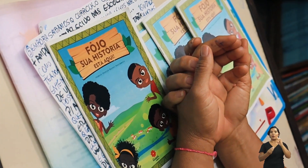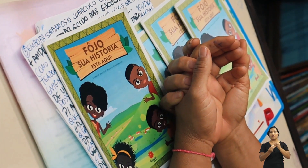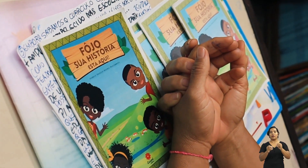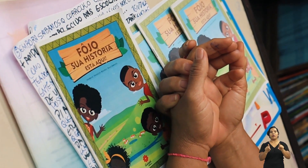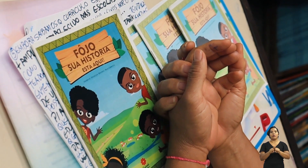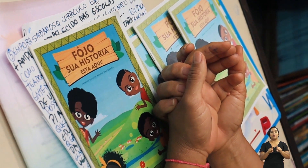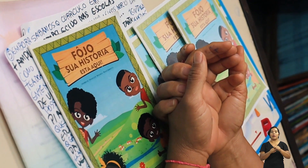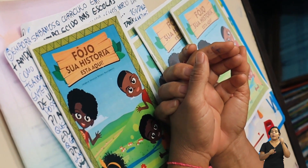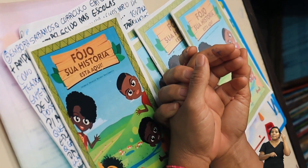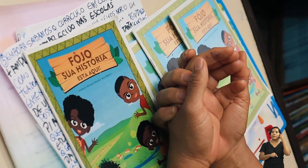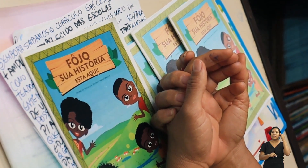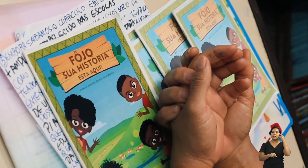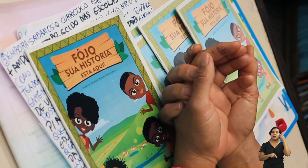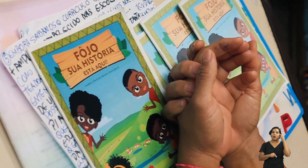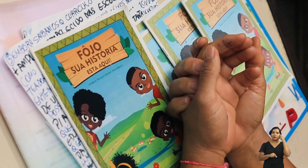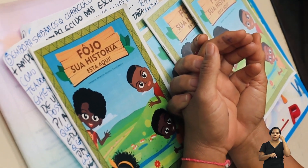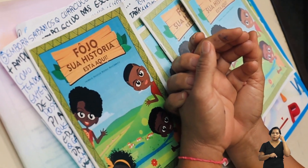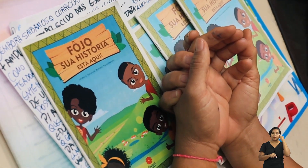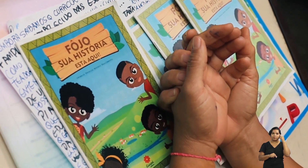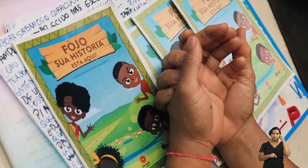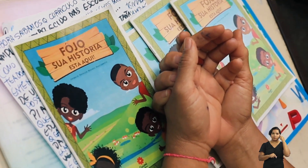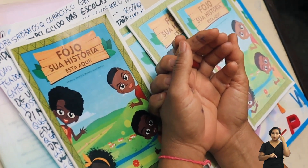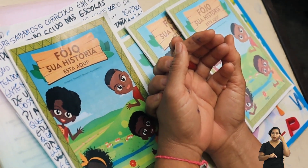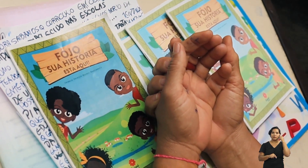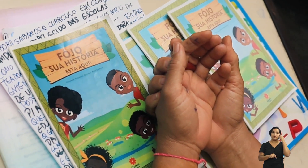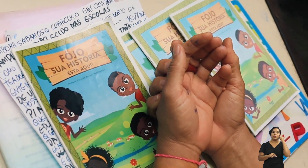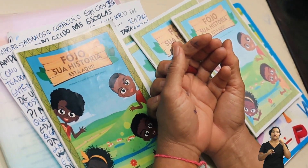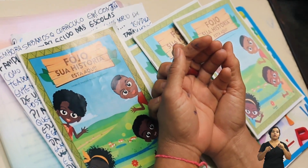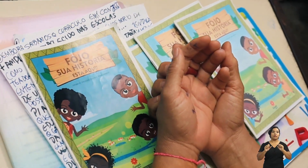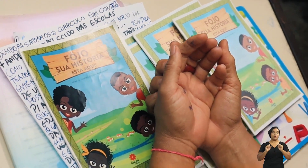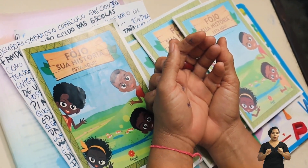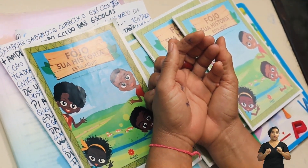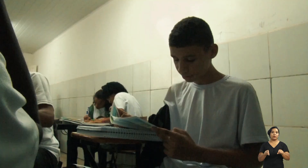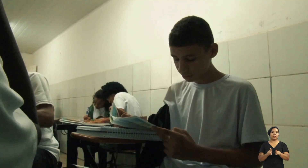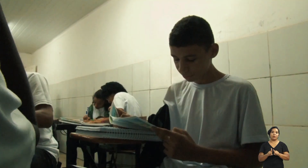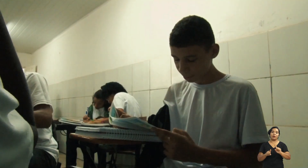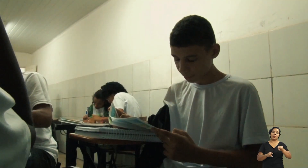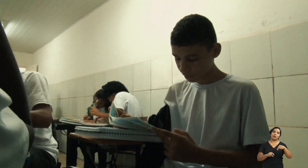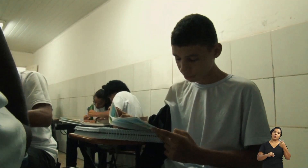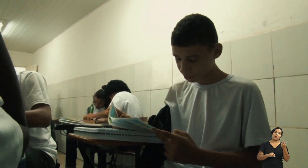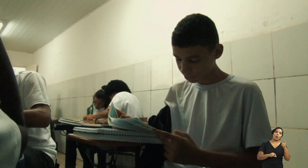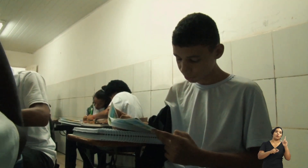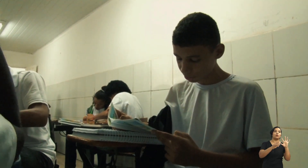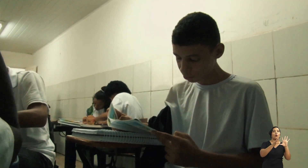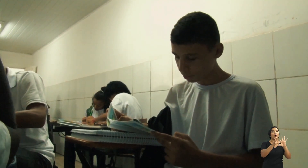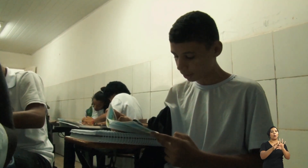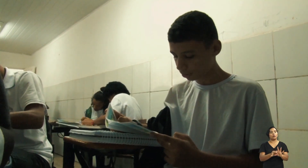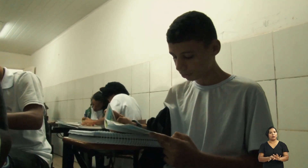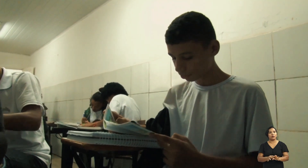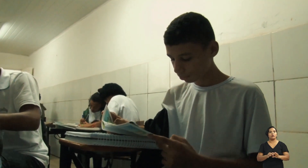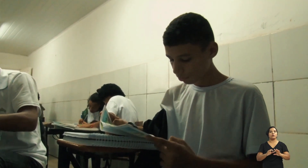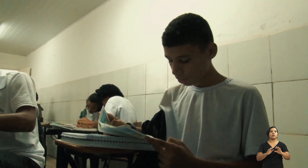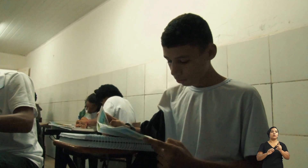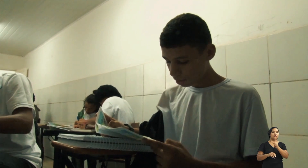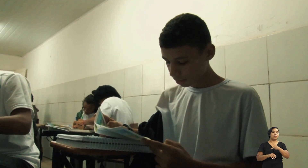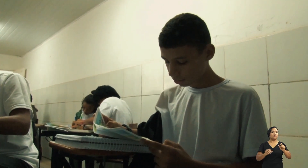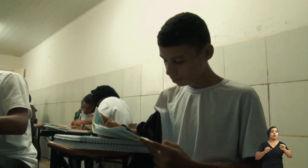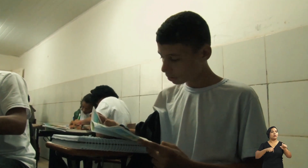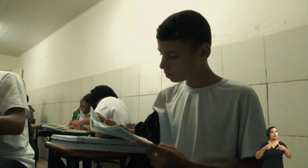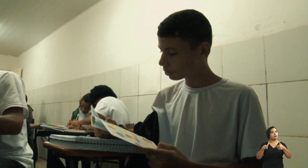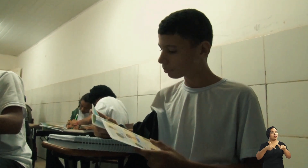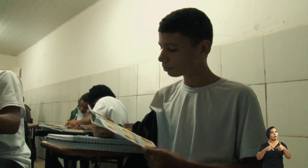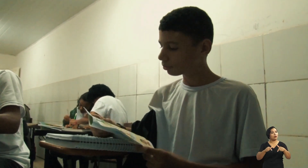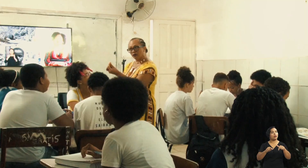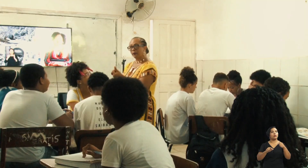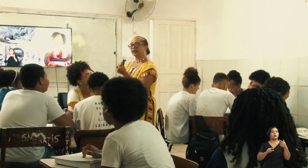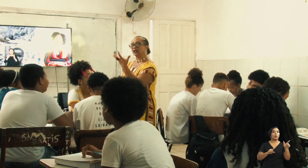quilombola. Mas a gente precisa compreender que essa cartilha também ela foi pensada especificamente para o Fojo. Mas que ela pode sim, em outro contexto, os